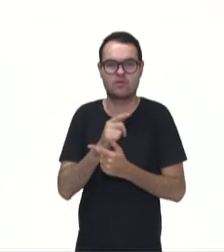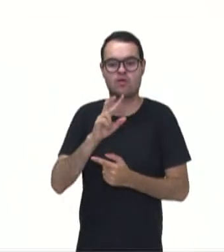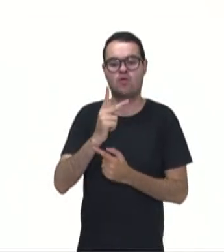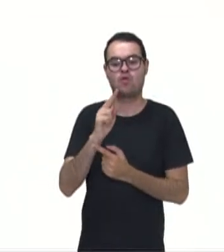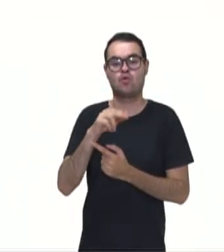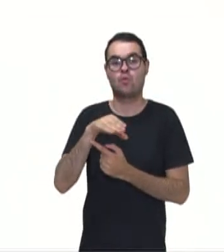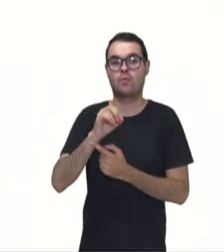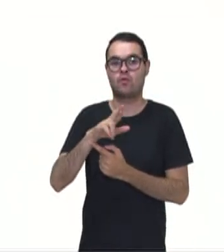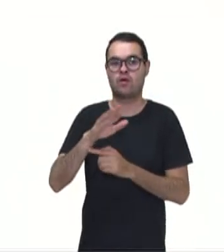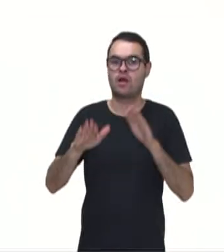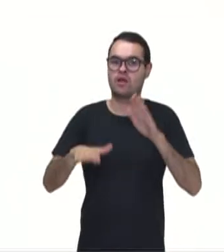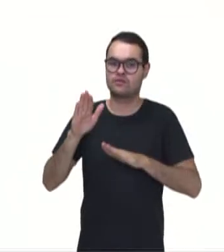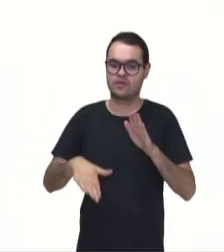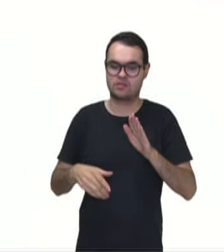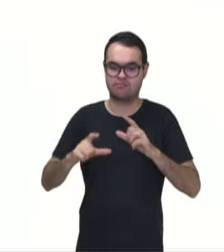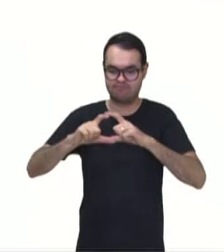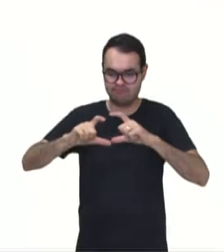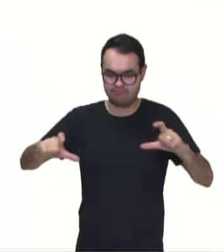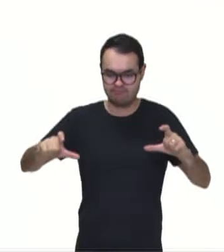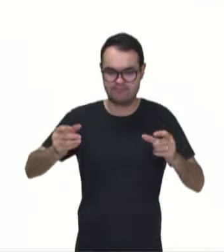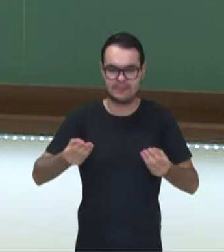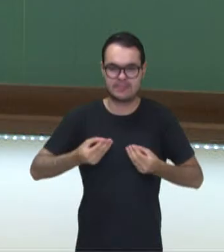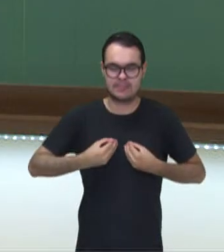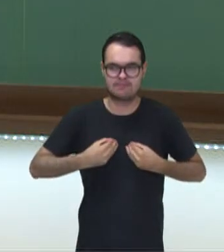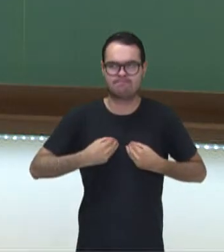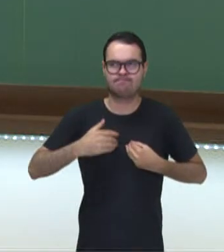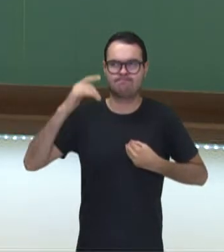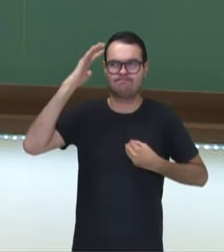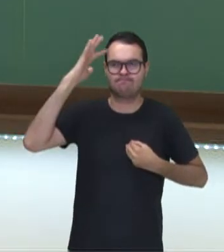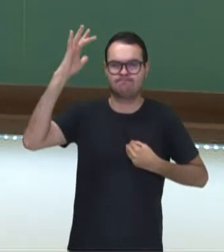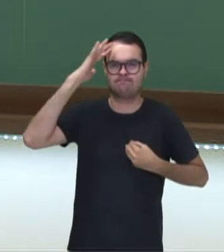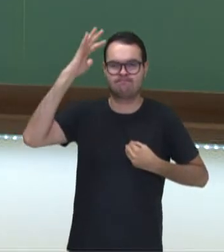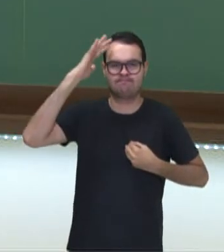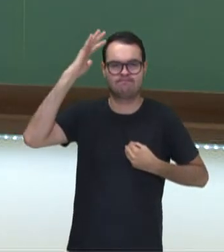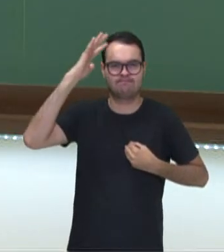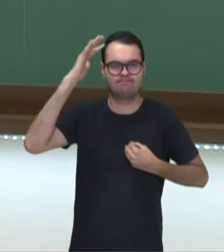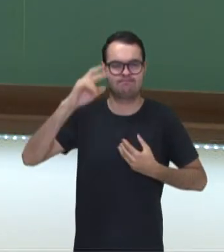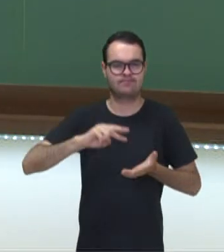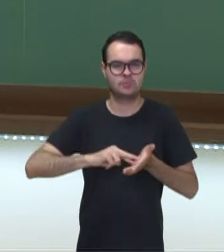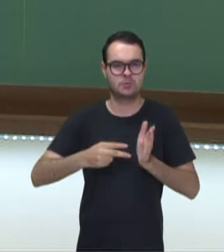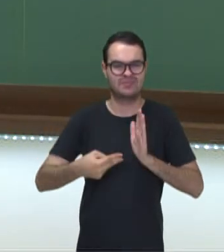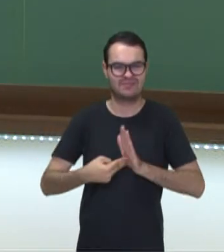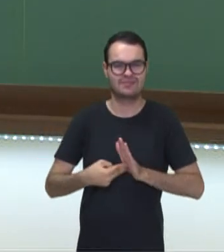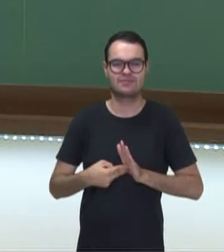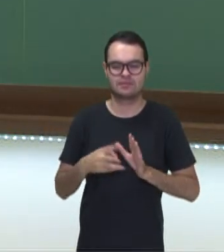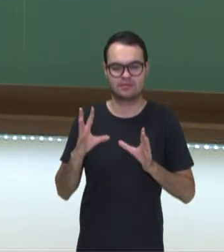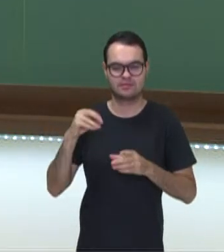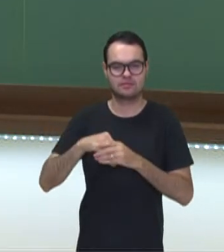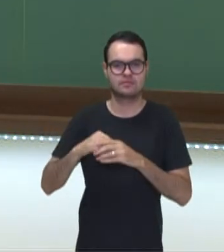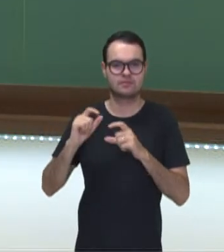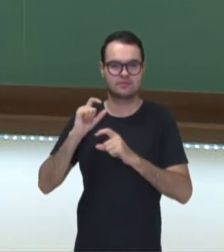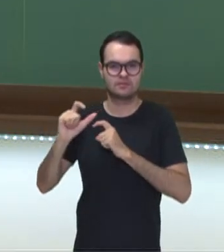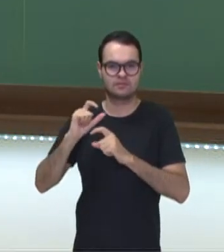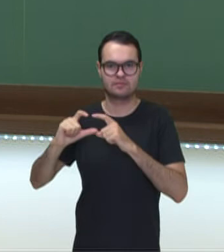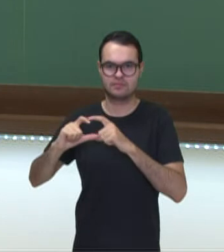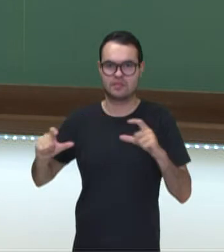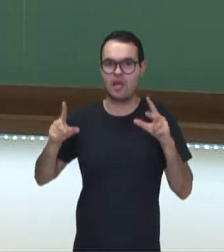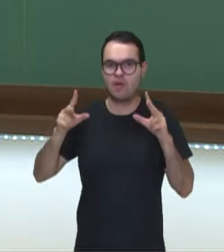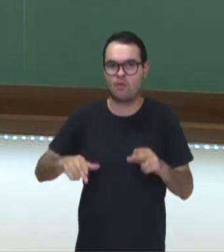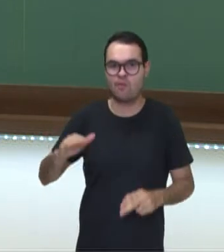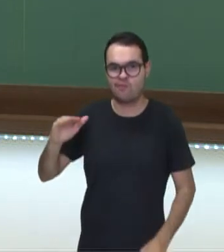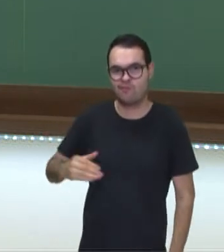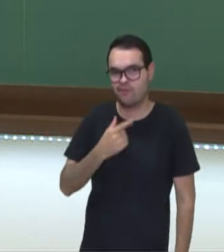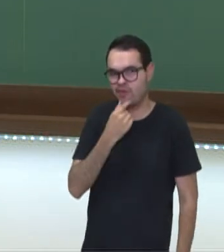levam às reflexões importantes pelos sentidos produzidos, como a gente viu aqui na nossa tirinha do Armandinho sobre o